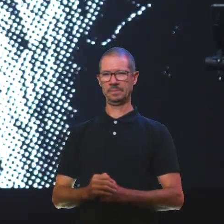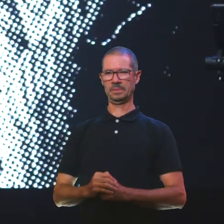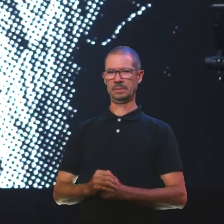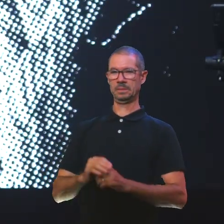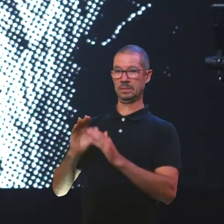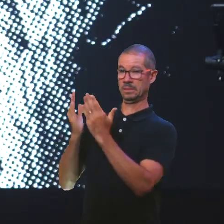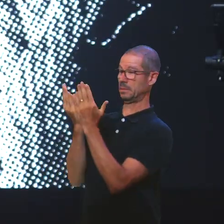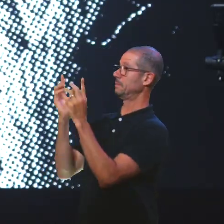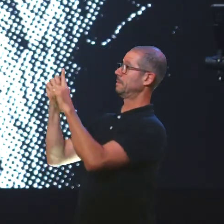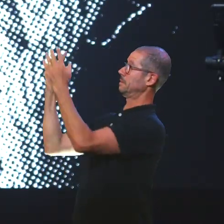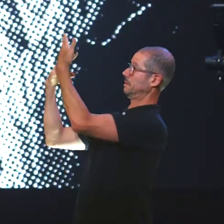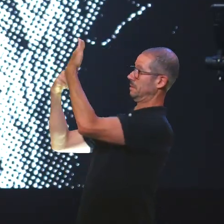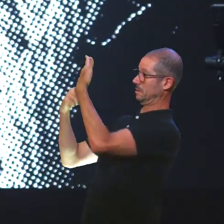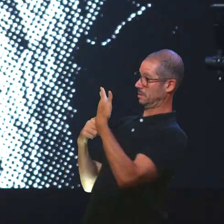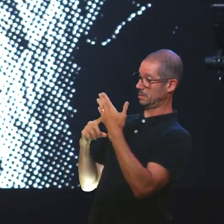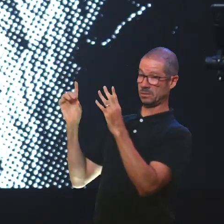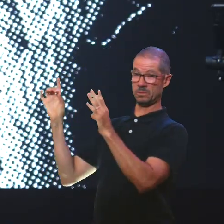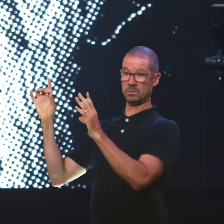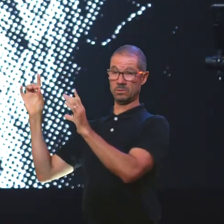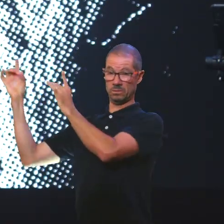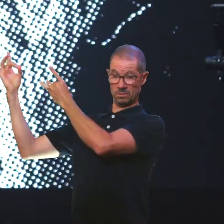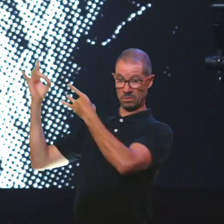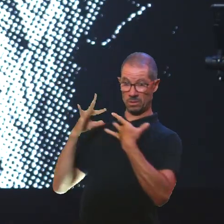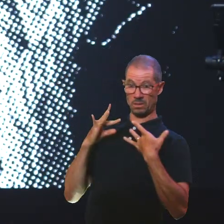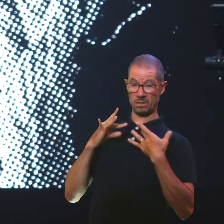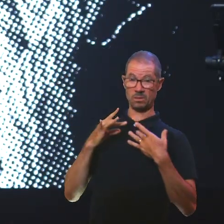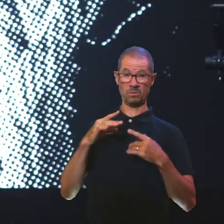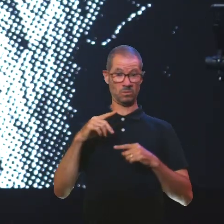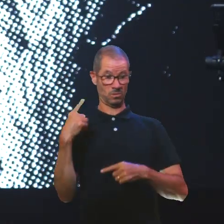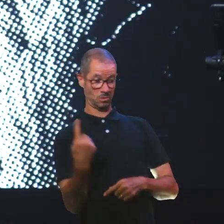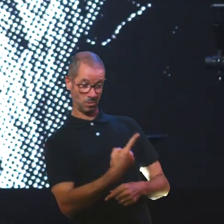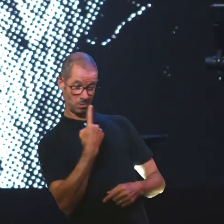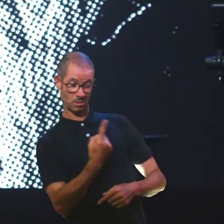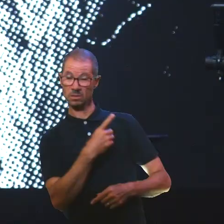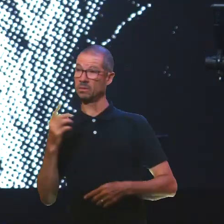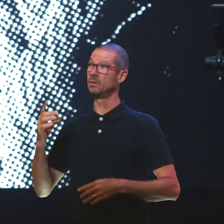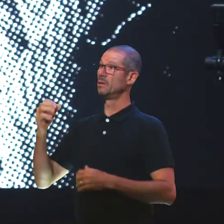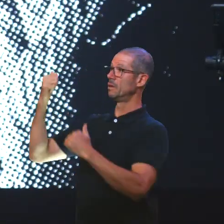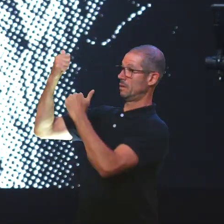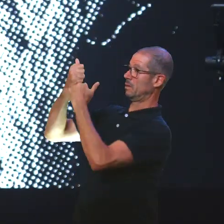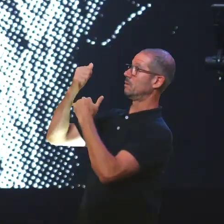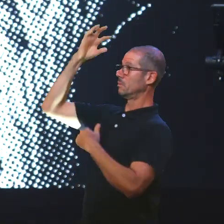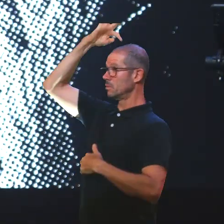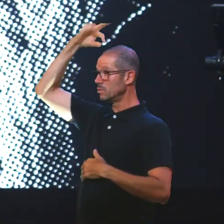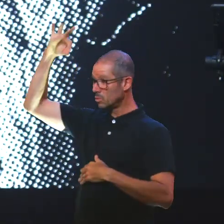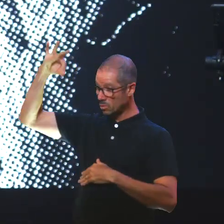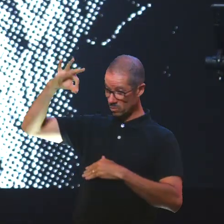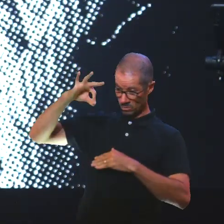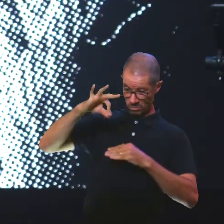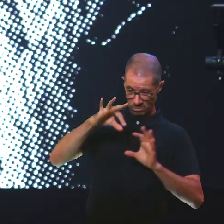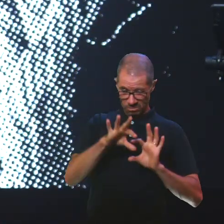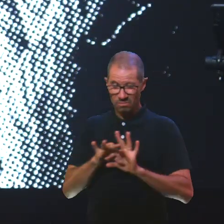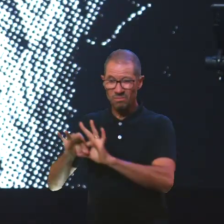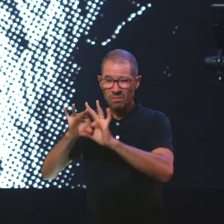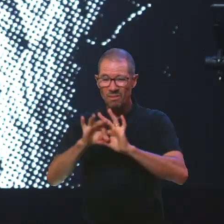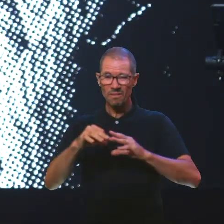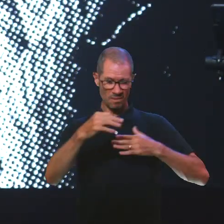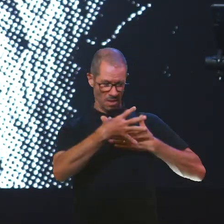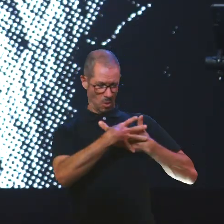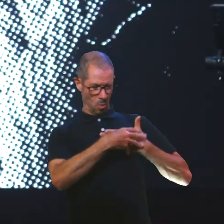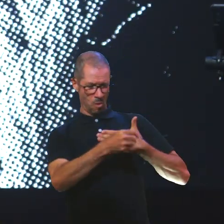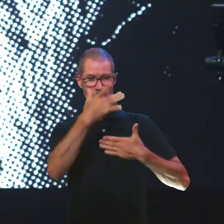palavra nos revela que Jesus não nos deixaria órfãos e envia o Consolador. E hoje eu quero estudar com você o que tem gerado tantos